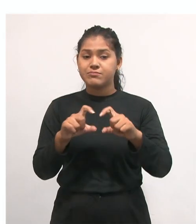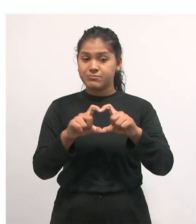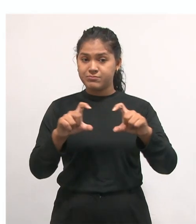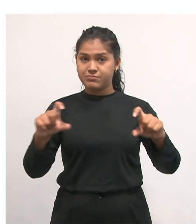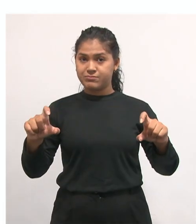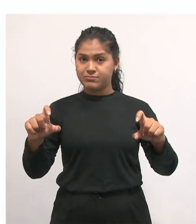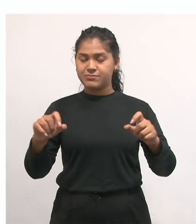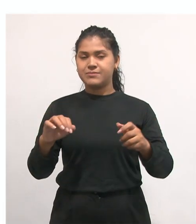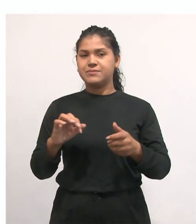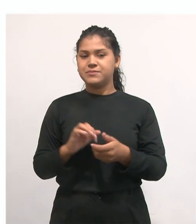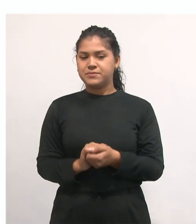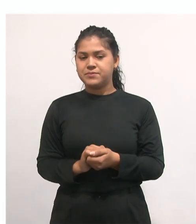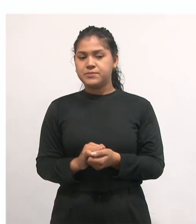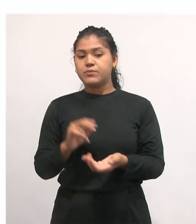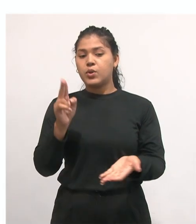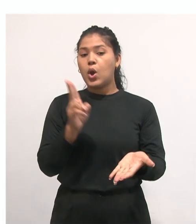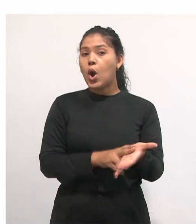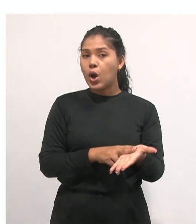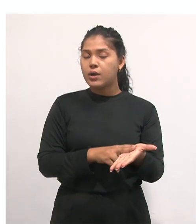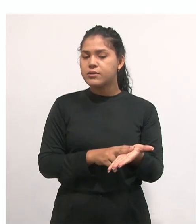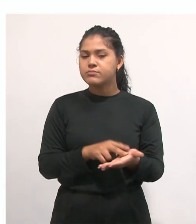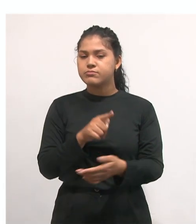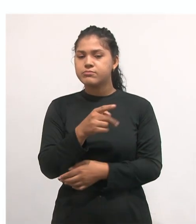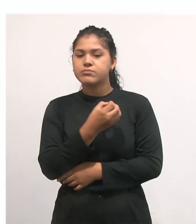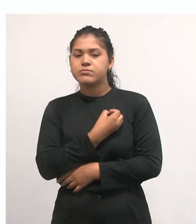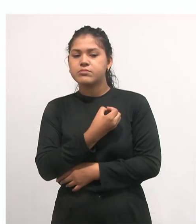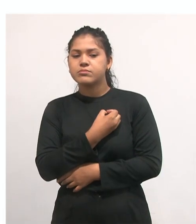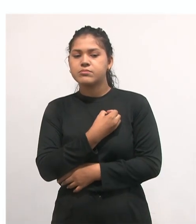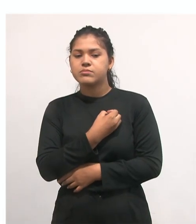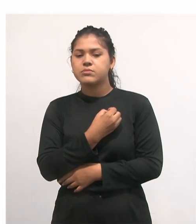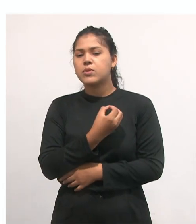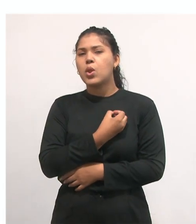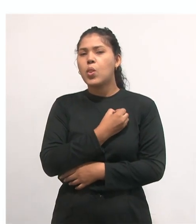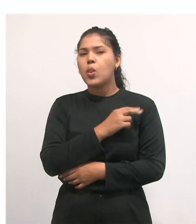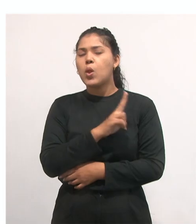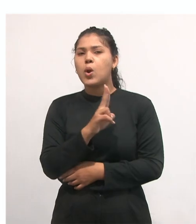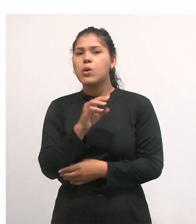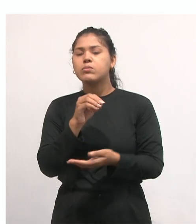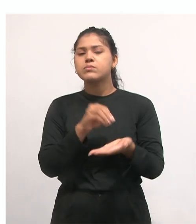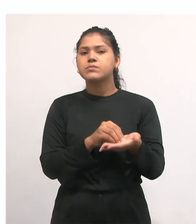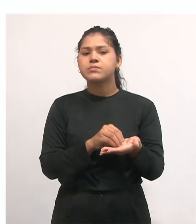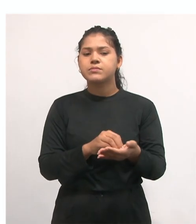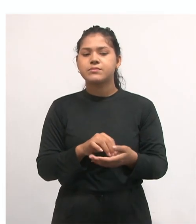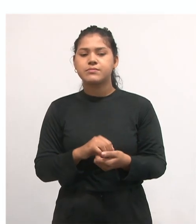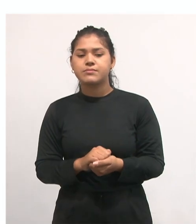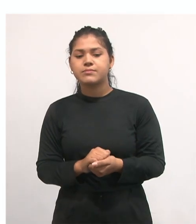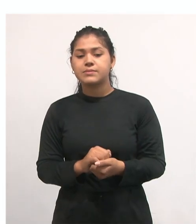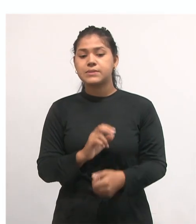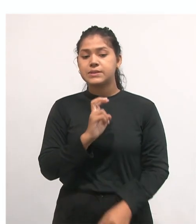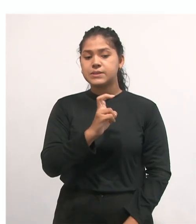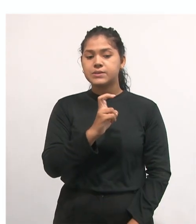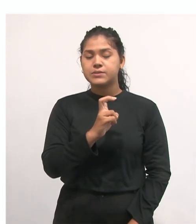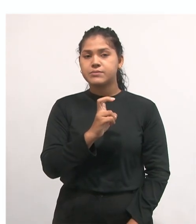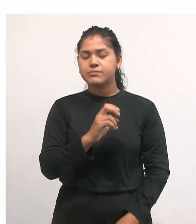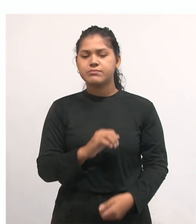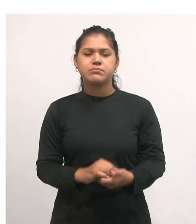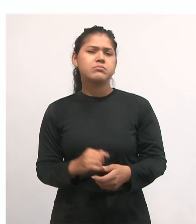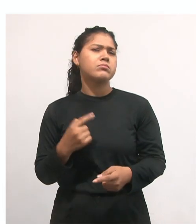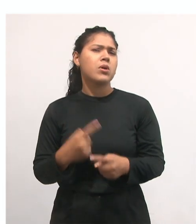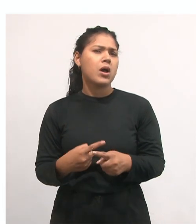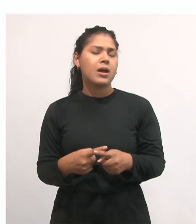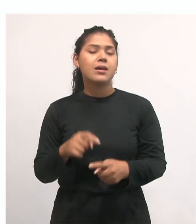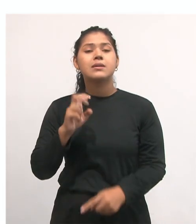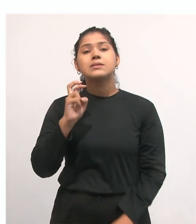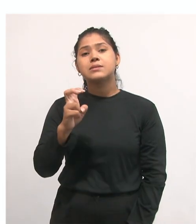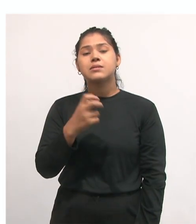ok? Olha aqui o N aqui em cima, ó, N, e aqui embaixo, na linha de baixo, o que a gente colocou? 5, ó. Porque